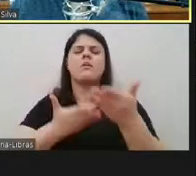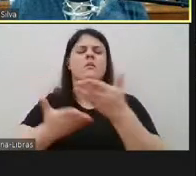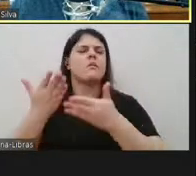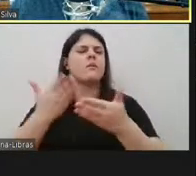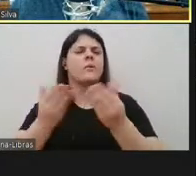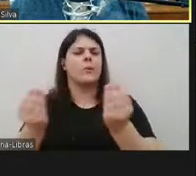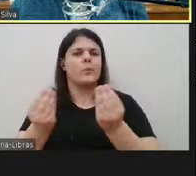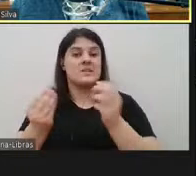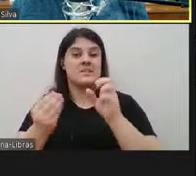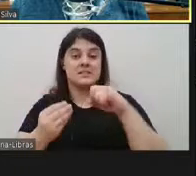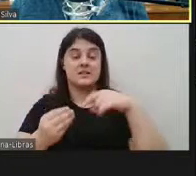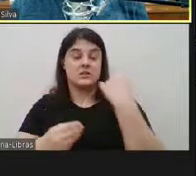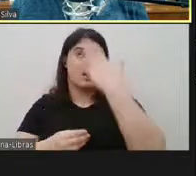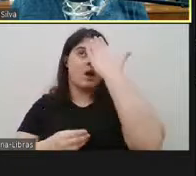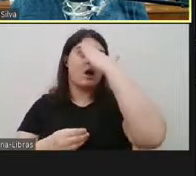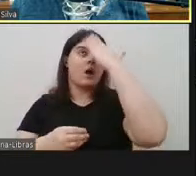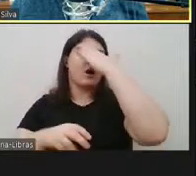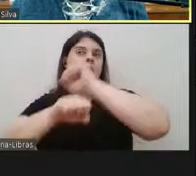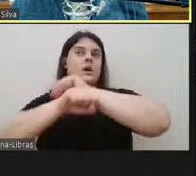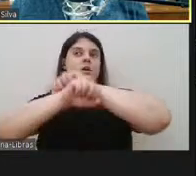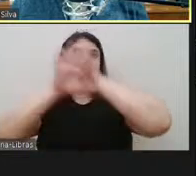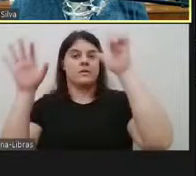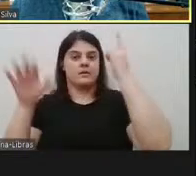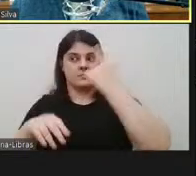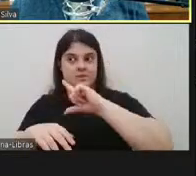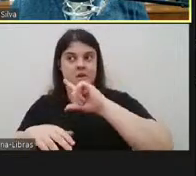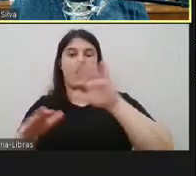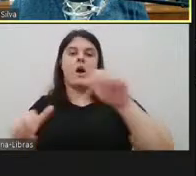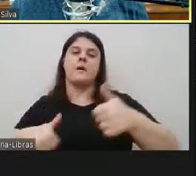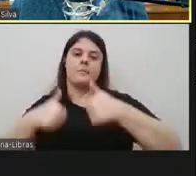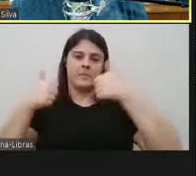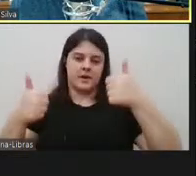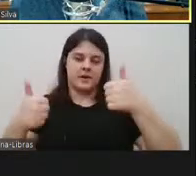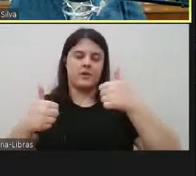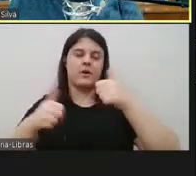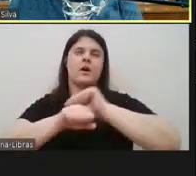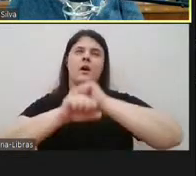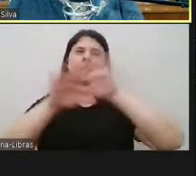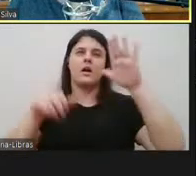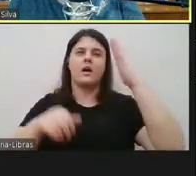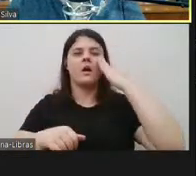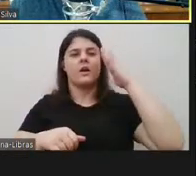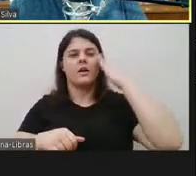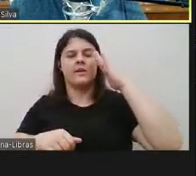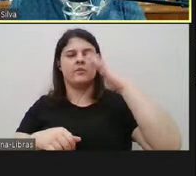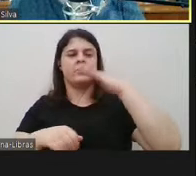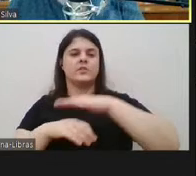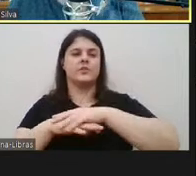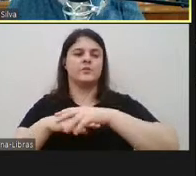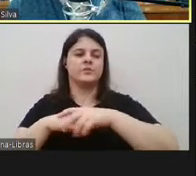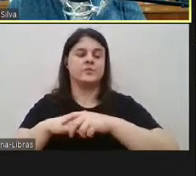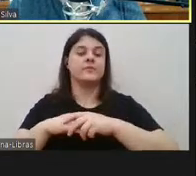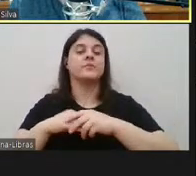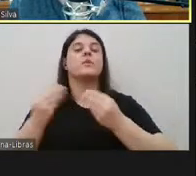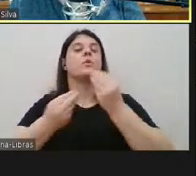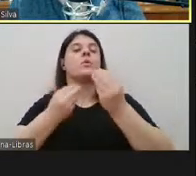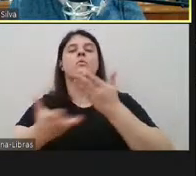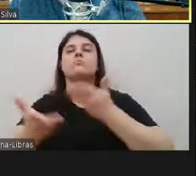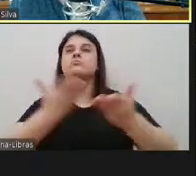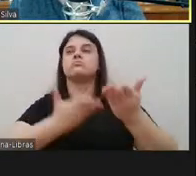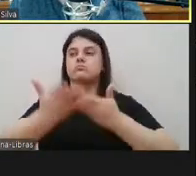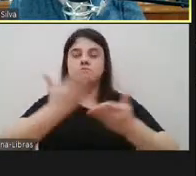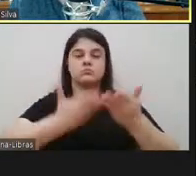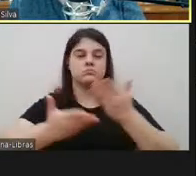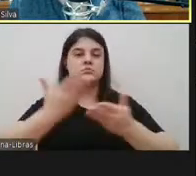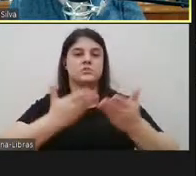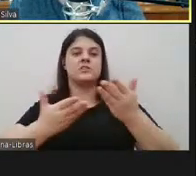essa relação se a gente compreende isso pessoal as coisas começam a ficar um pouco mais claras para nós porque intermédia toda essas relações